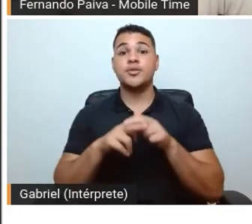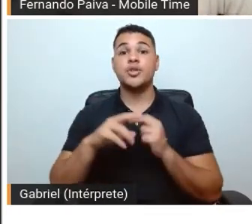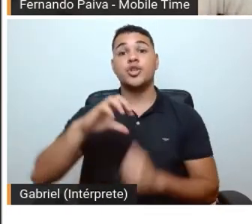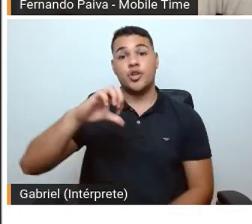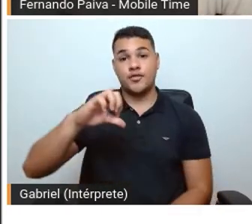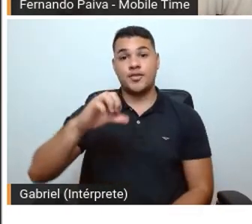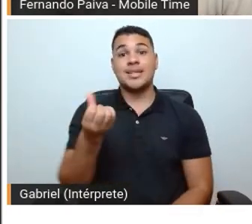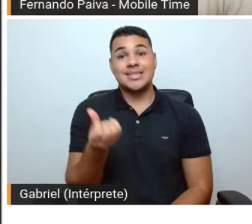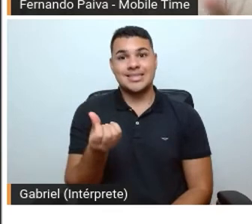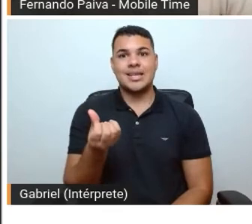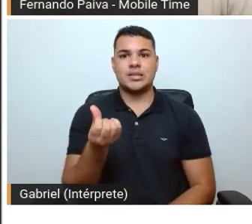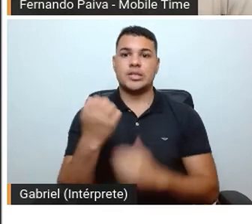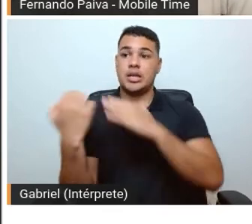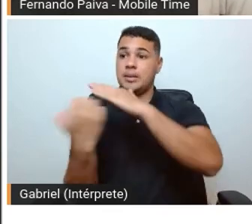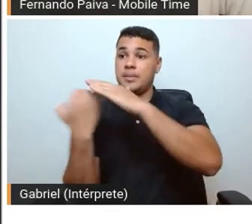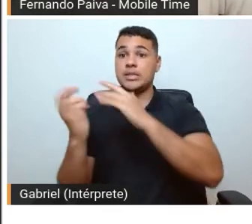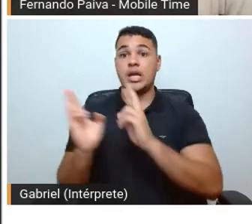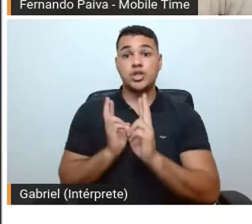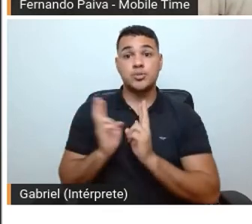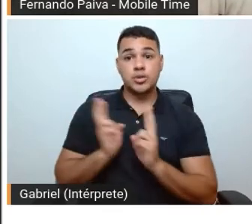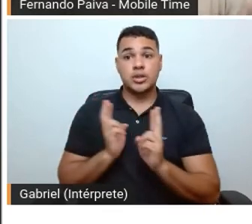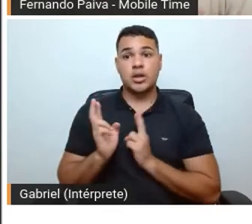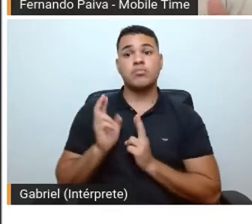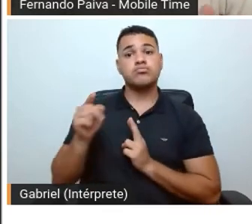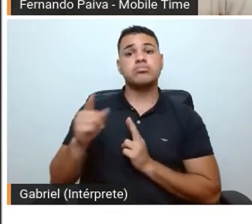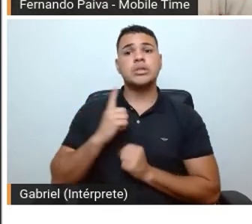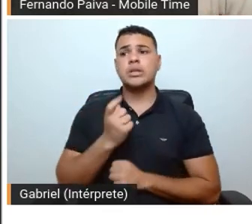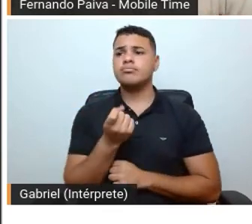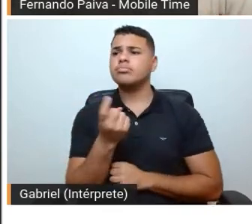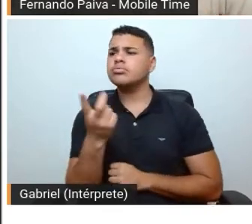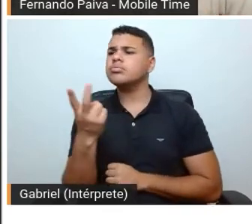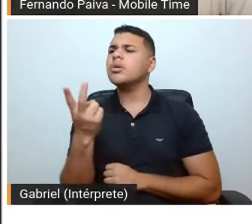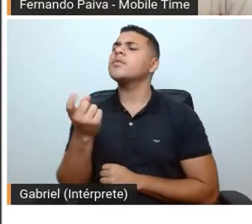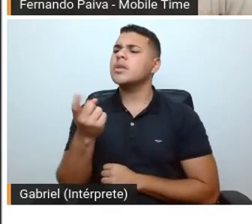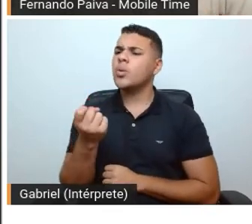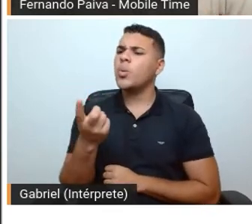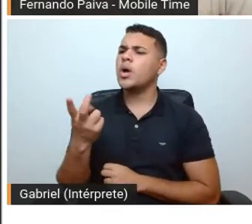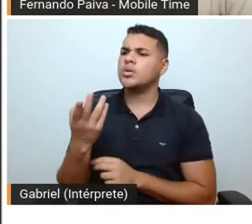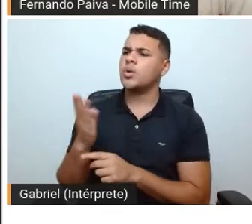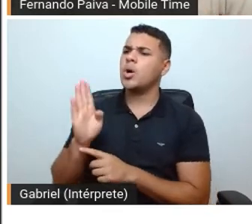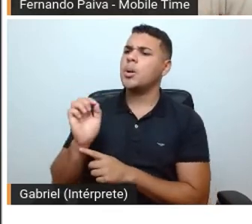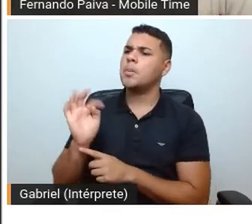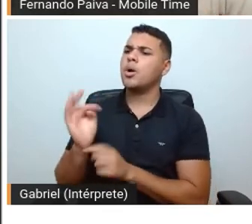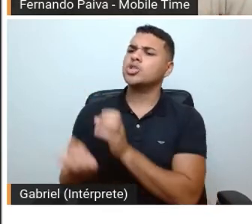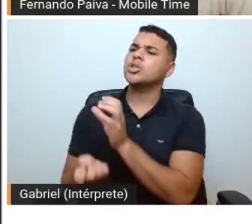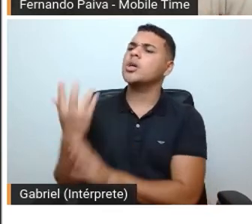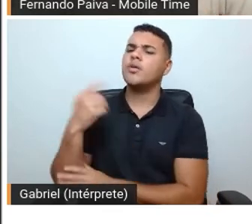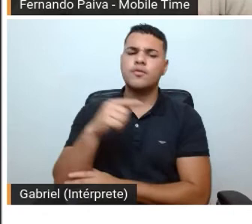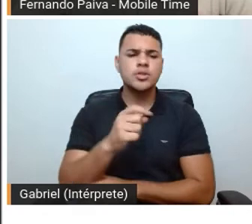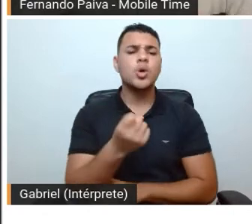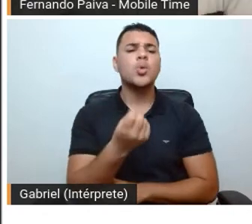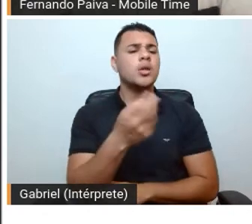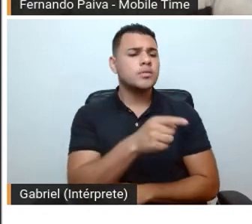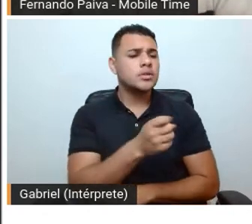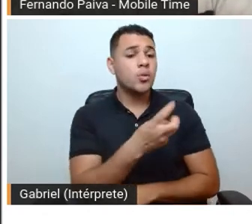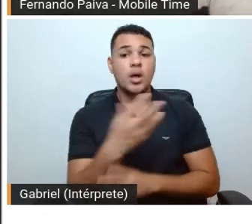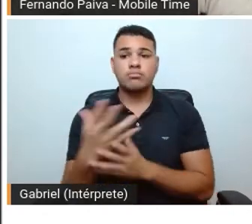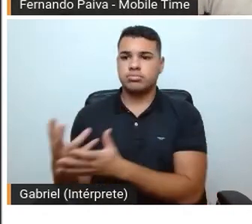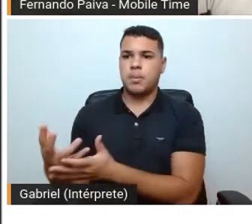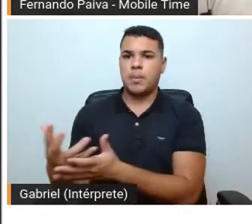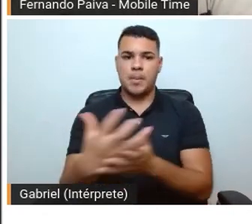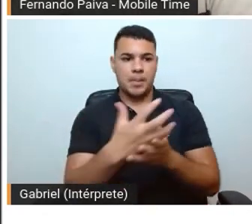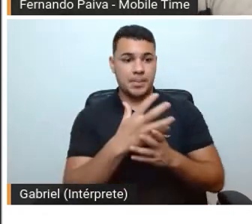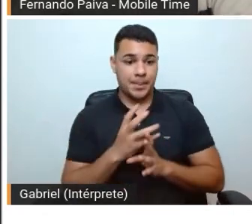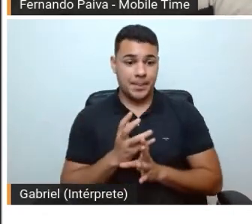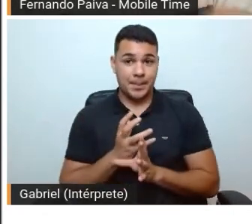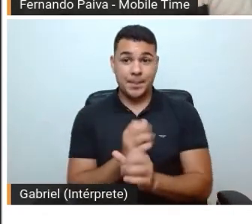de Claro você soma ele juntos produziram até hoje 216 mil Box tá no